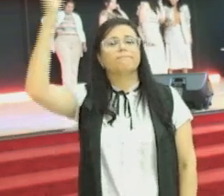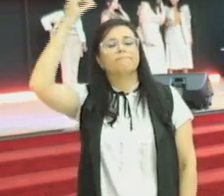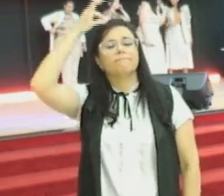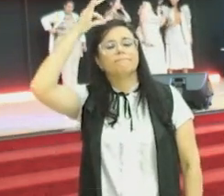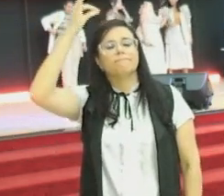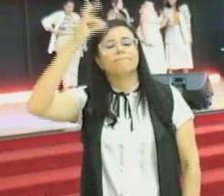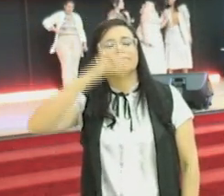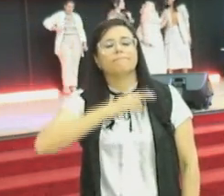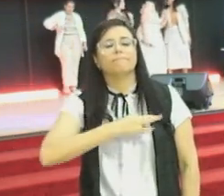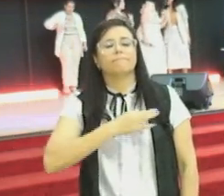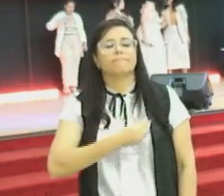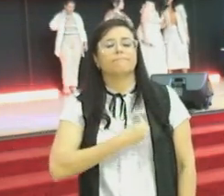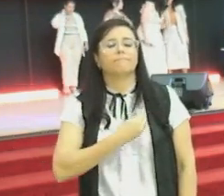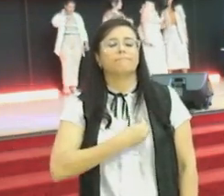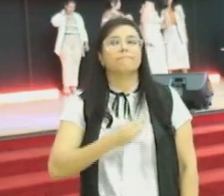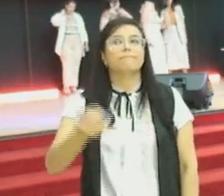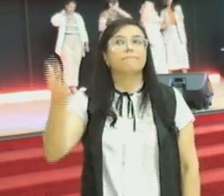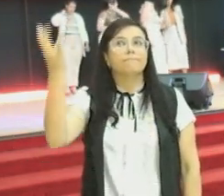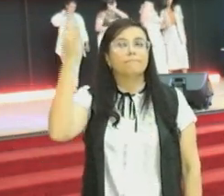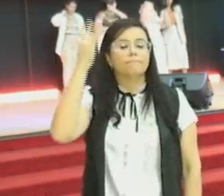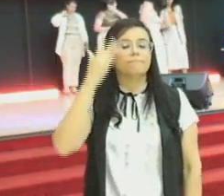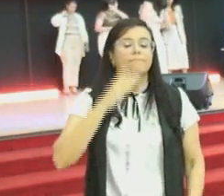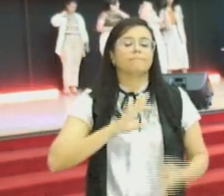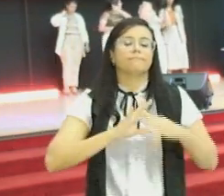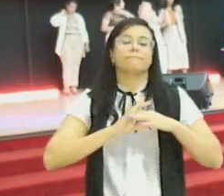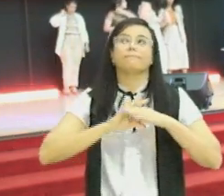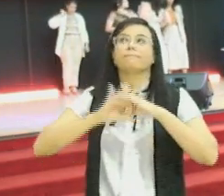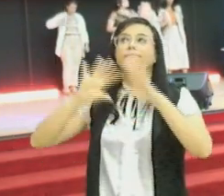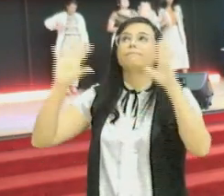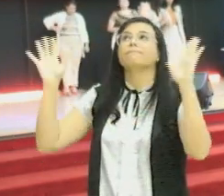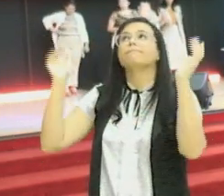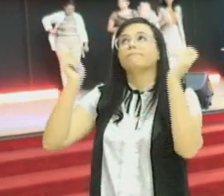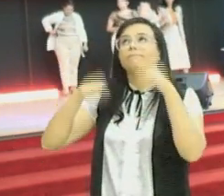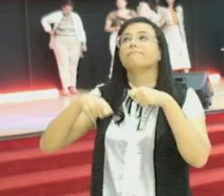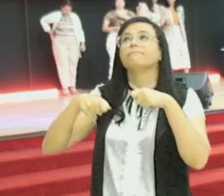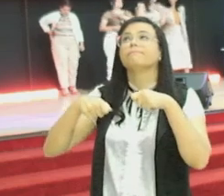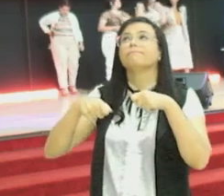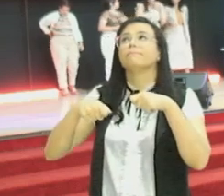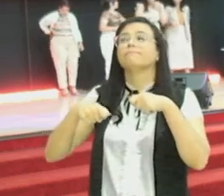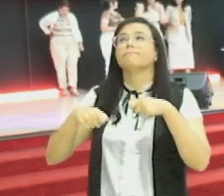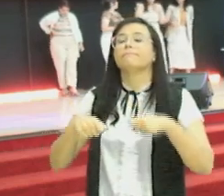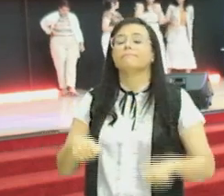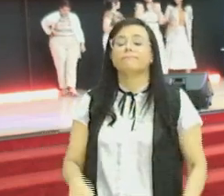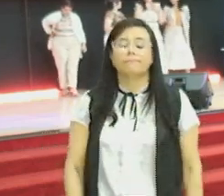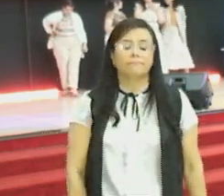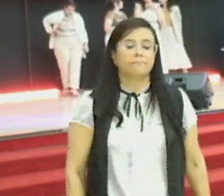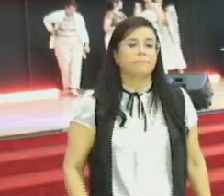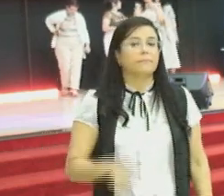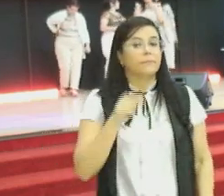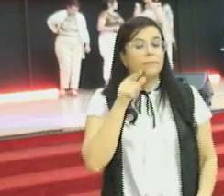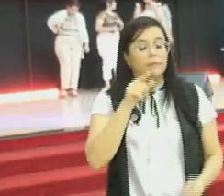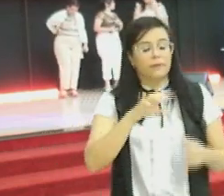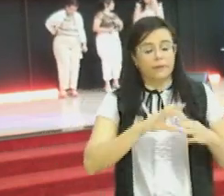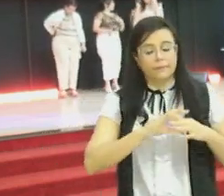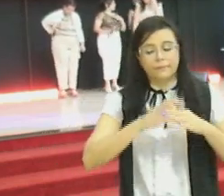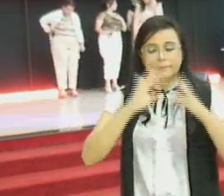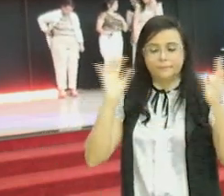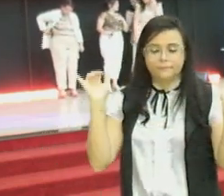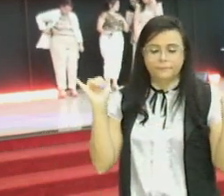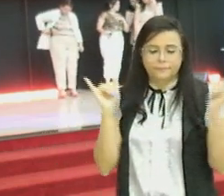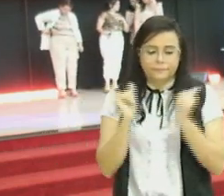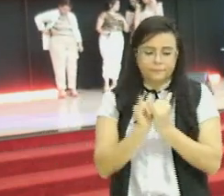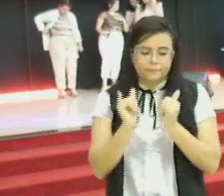Deixe que Ele te dê graça. Deixe que Ele te capacite para que você libere o perdão. E